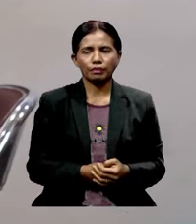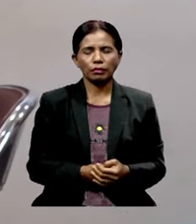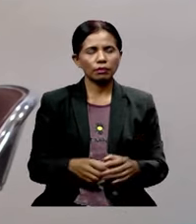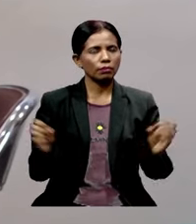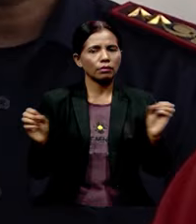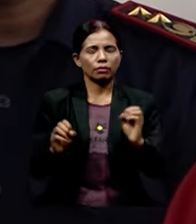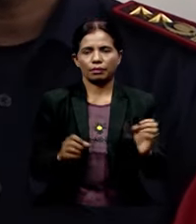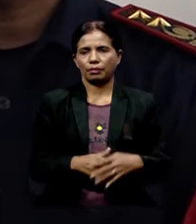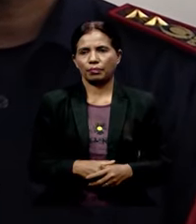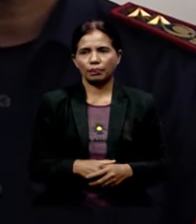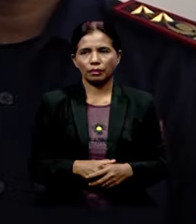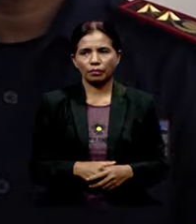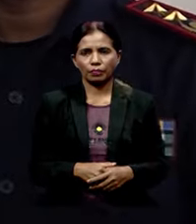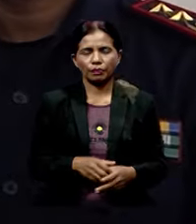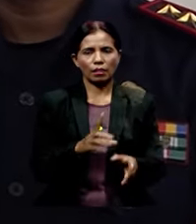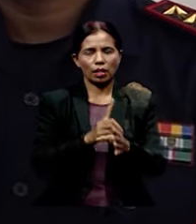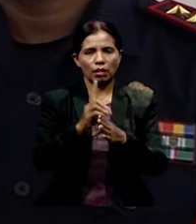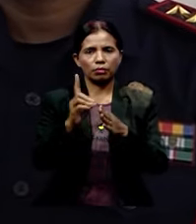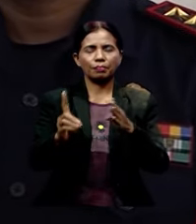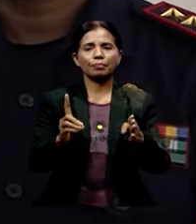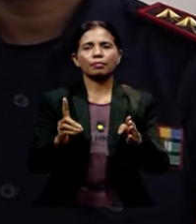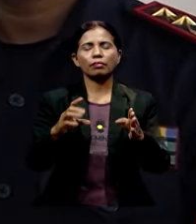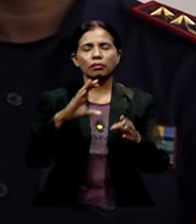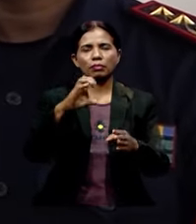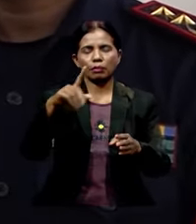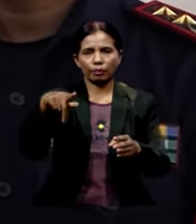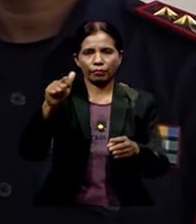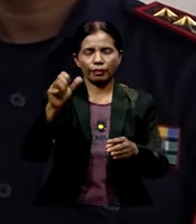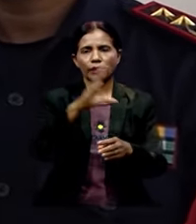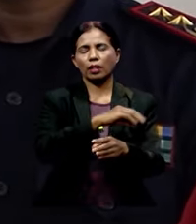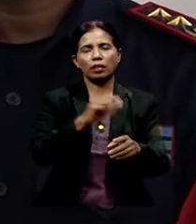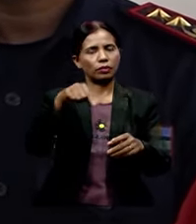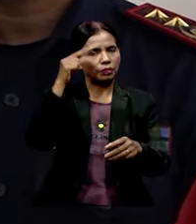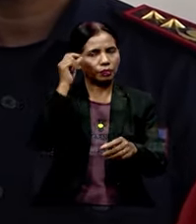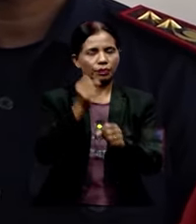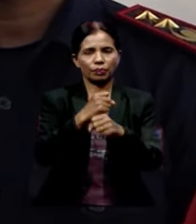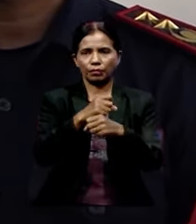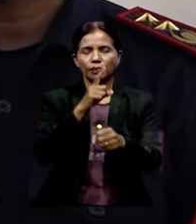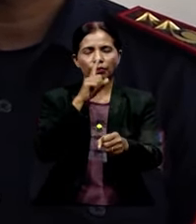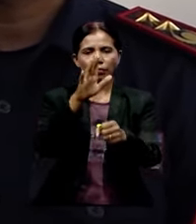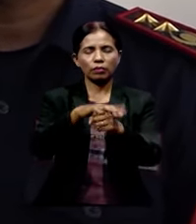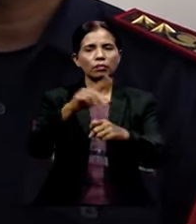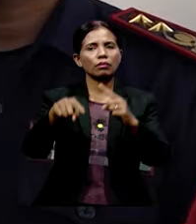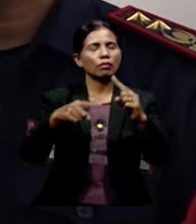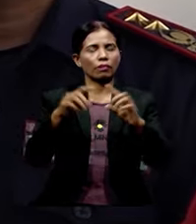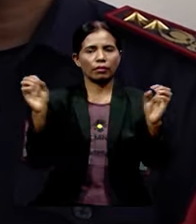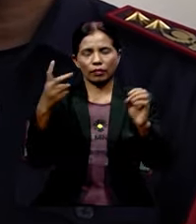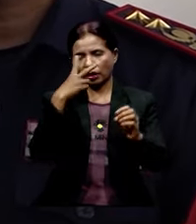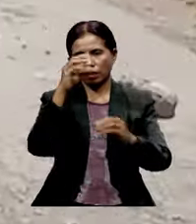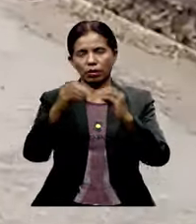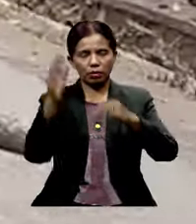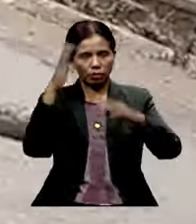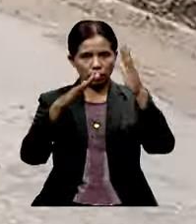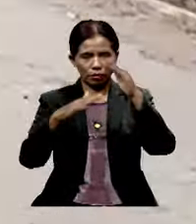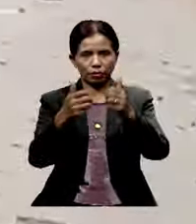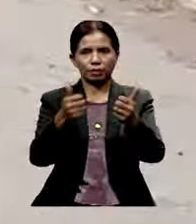masuca. Diretor Sepat acrescenta la necessário a tu governante sira halo juramento, vai ingira la solução no problema arte